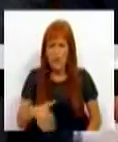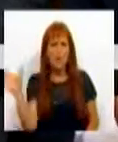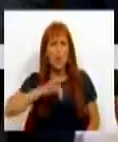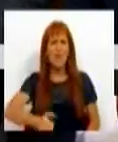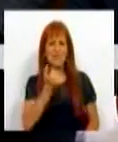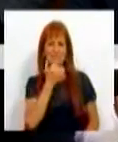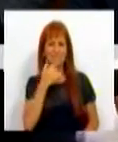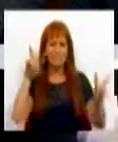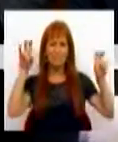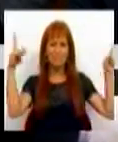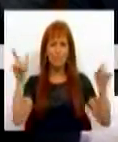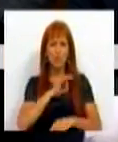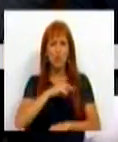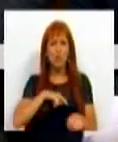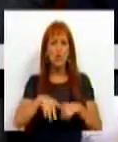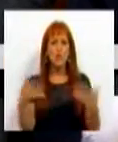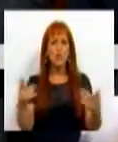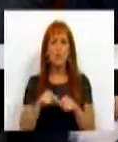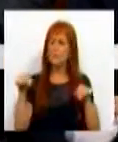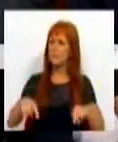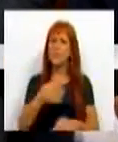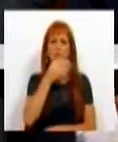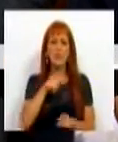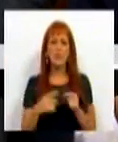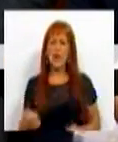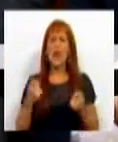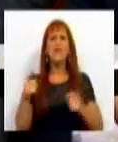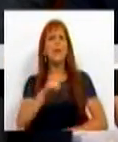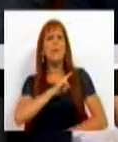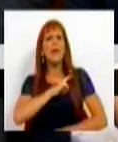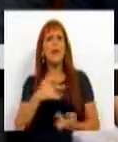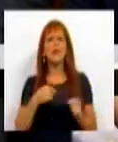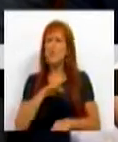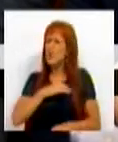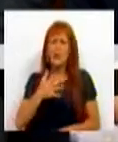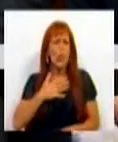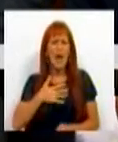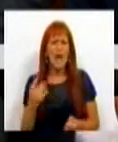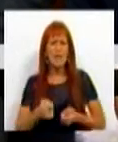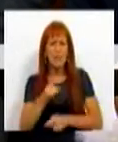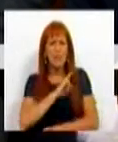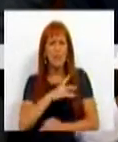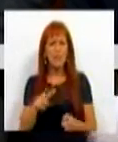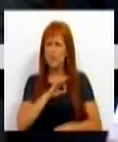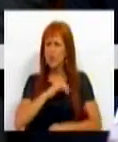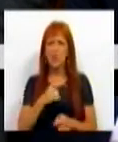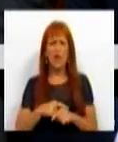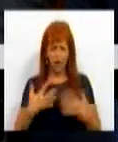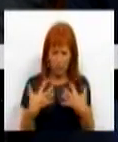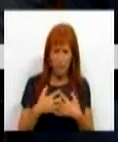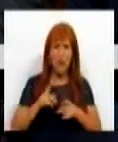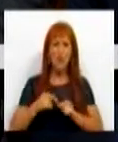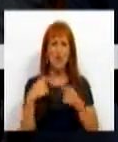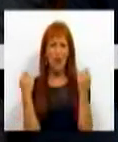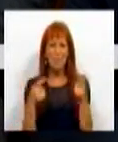acho piada. E eu acho piada com os senhores deputados que venham cá a falar no investimento privado. Então os senhores não querem investimento privado. Os senhores estão a duvidar daquilo